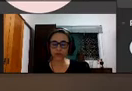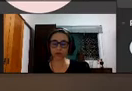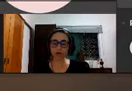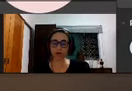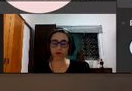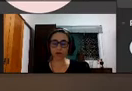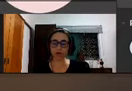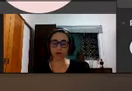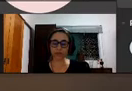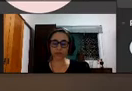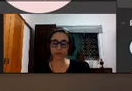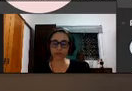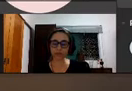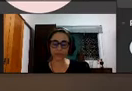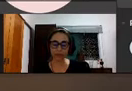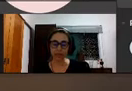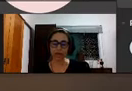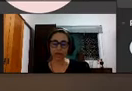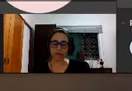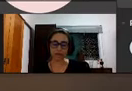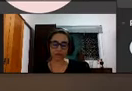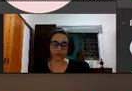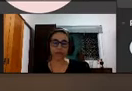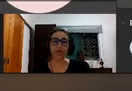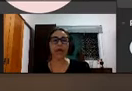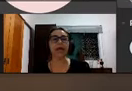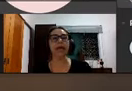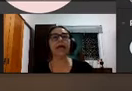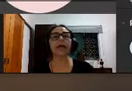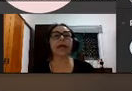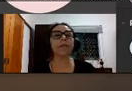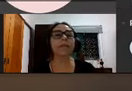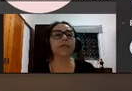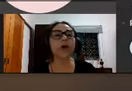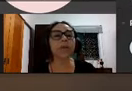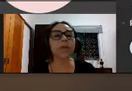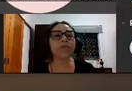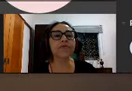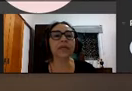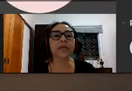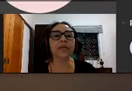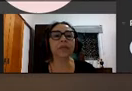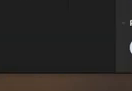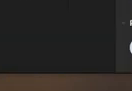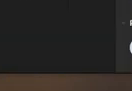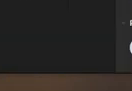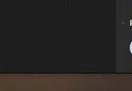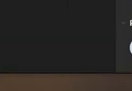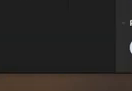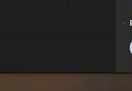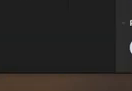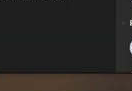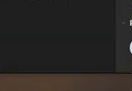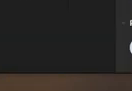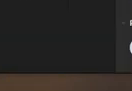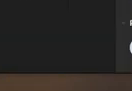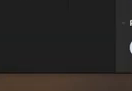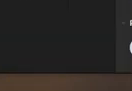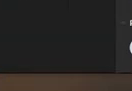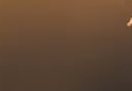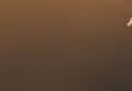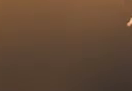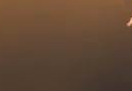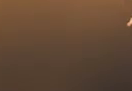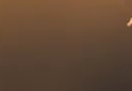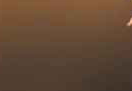preciso ficar toda hora voltando, né? Enfim. Tá bom. Mas só para me ver aqui, porque eu realmente não estou conseguindo ver o